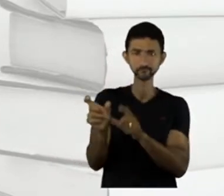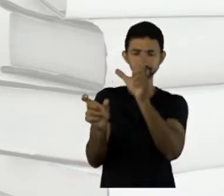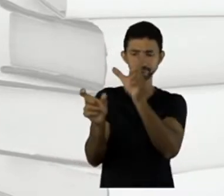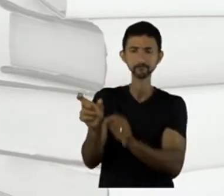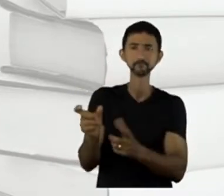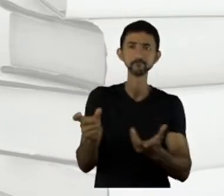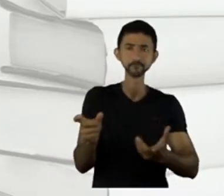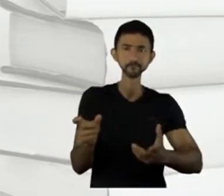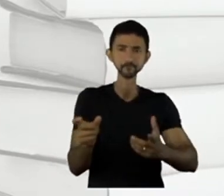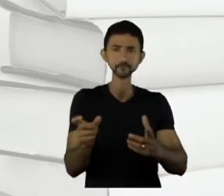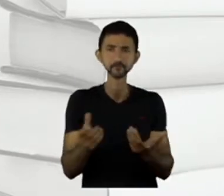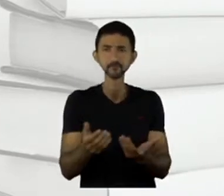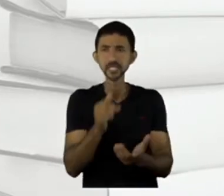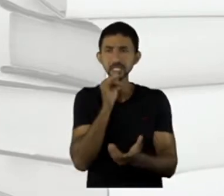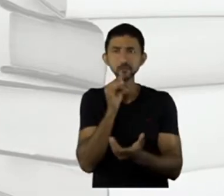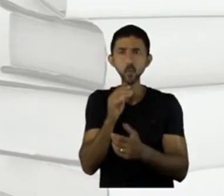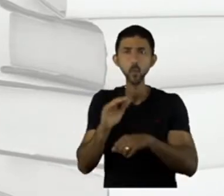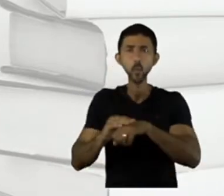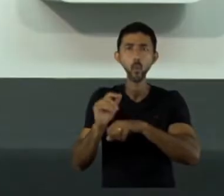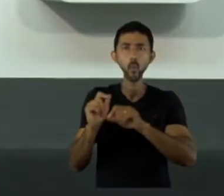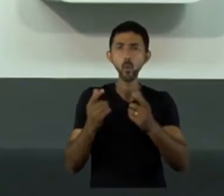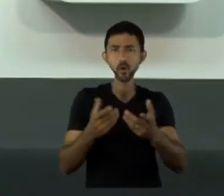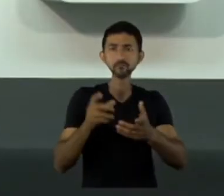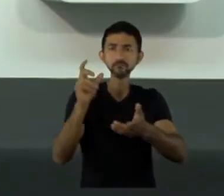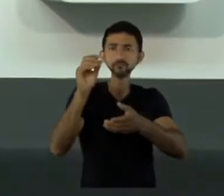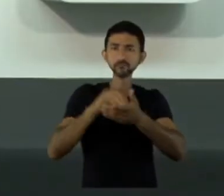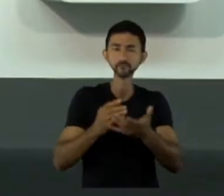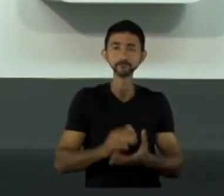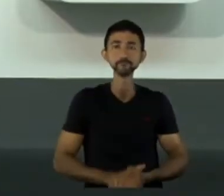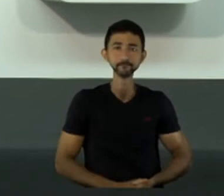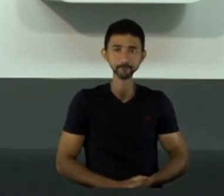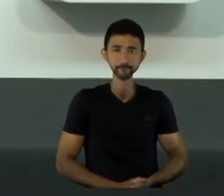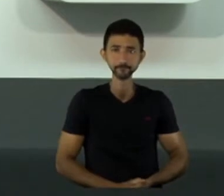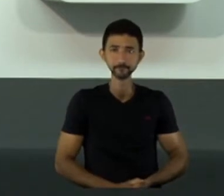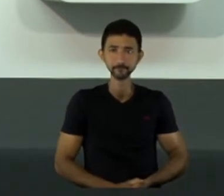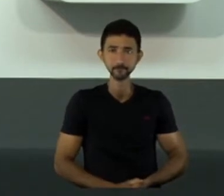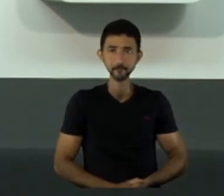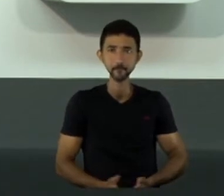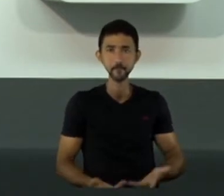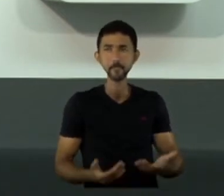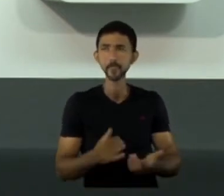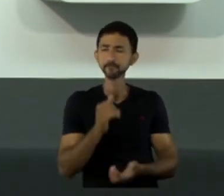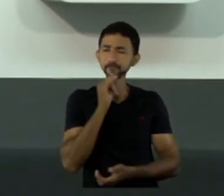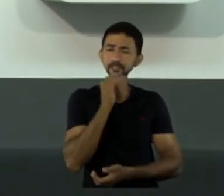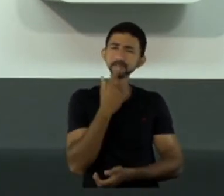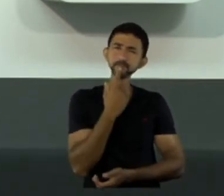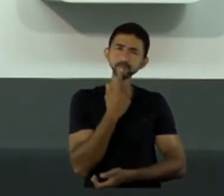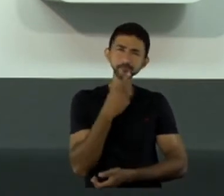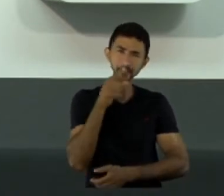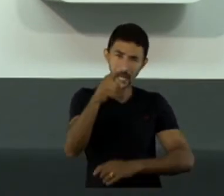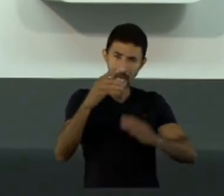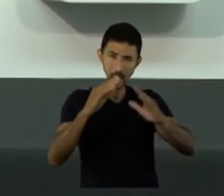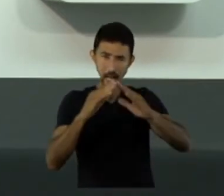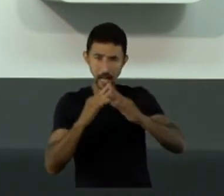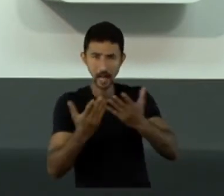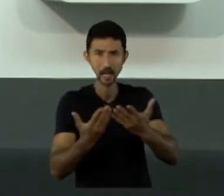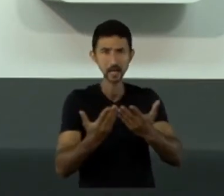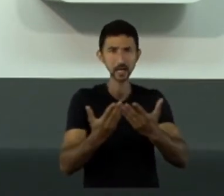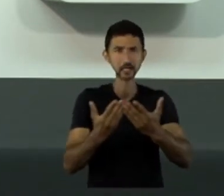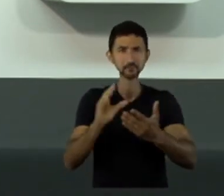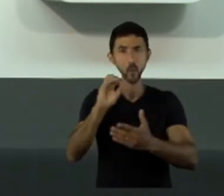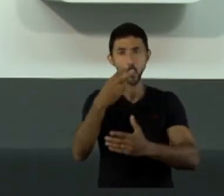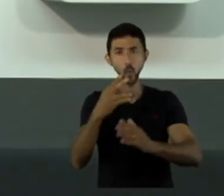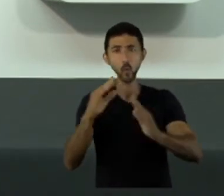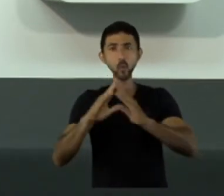interlocutor, como um chamamento. Olhem só, quando você está aí na sua casa ou lá na sua escola que